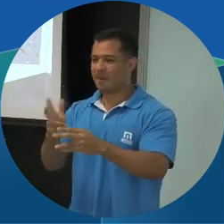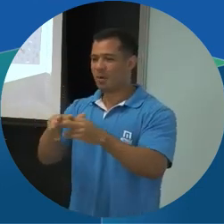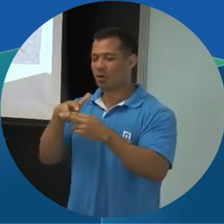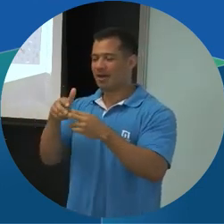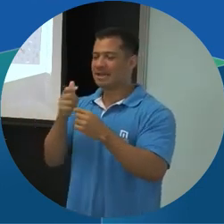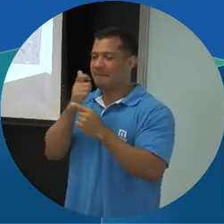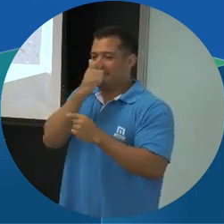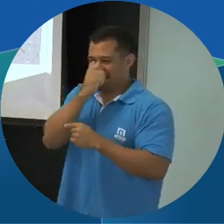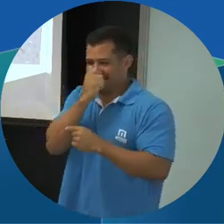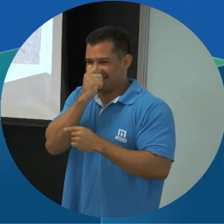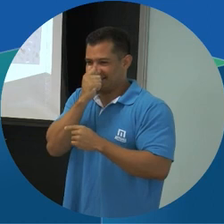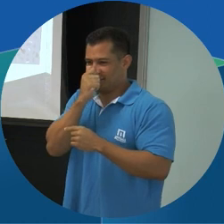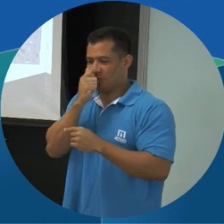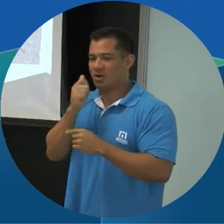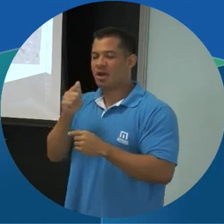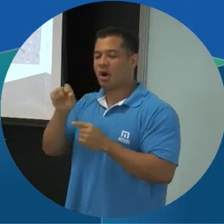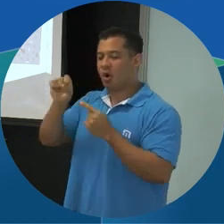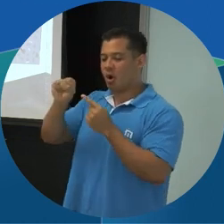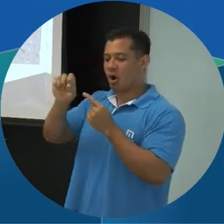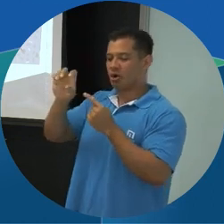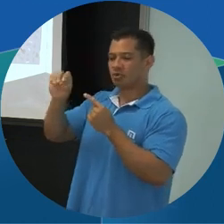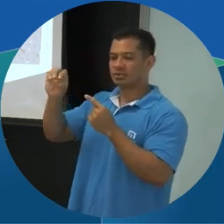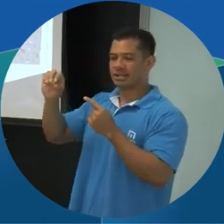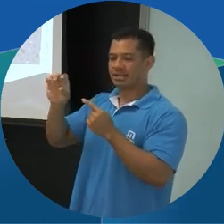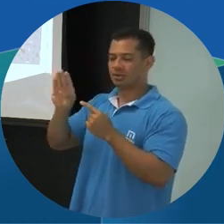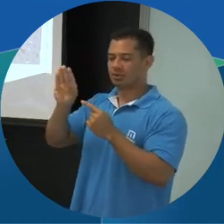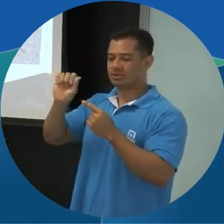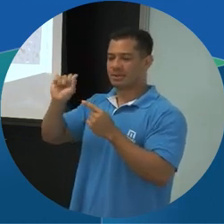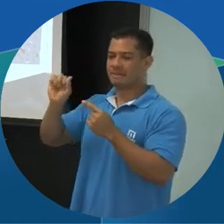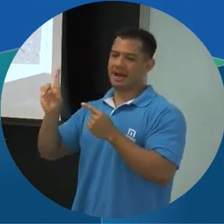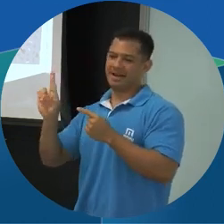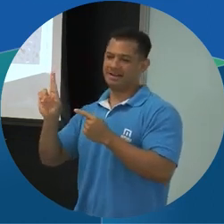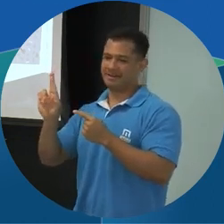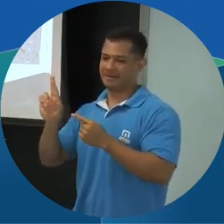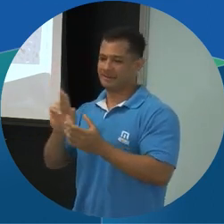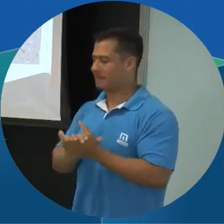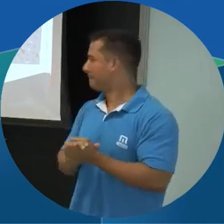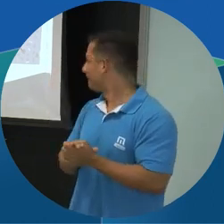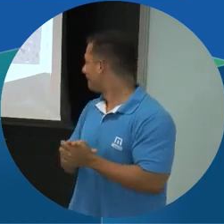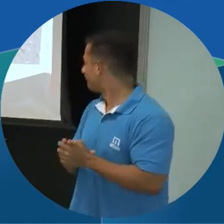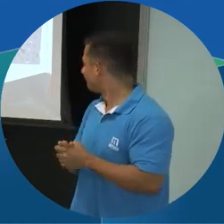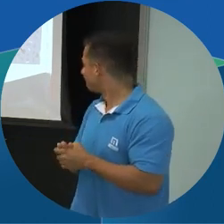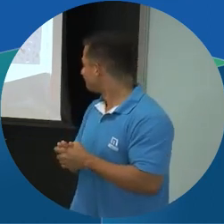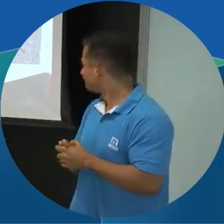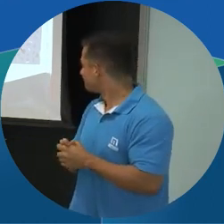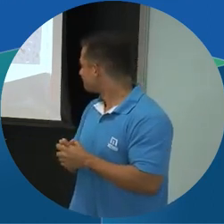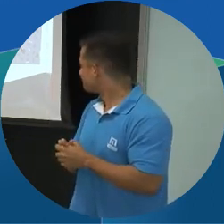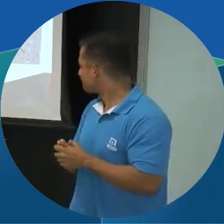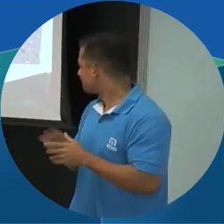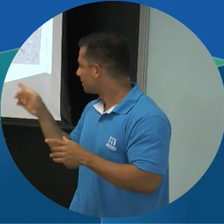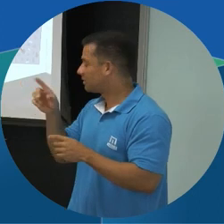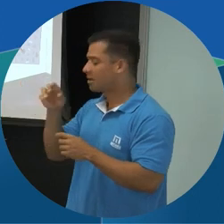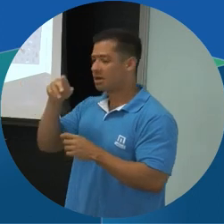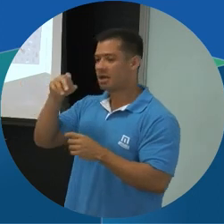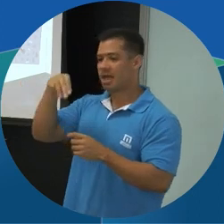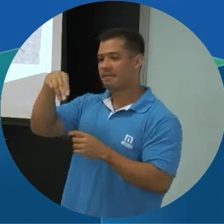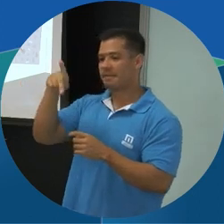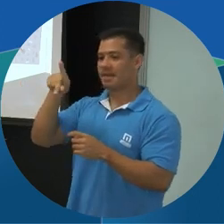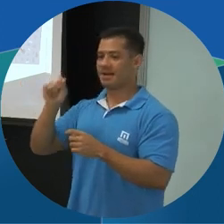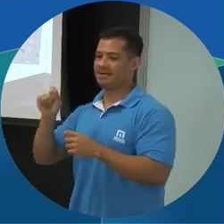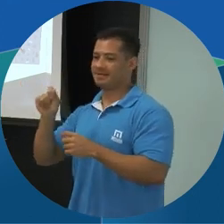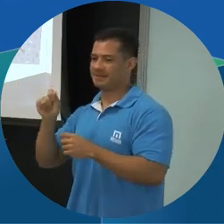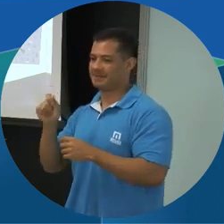a partir de 800 bar. Entendam, assim, a nomenclatura para dentro das áreas